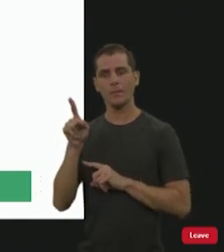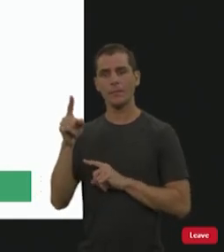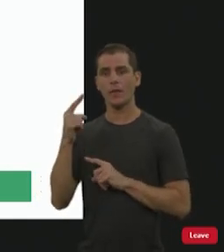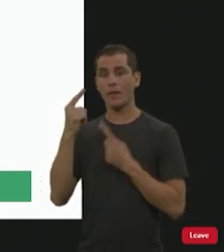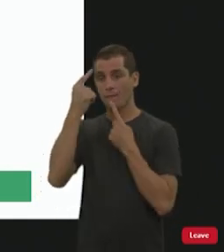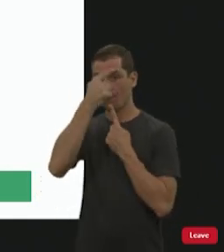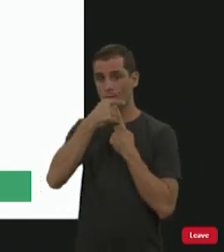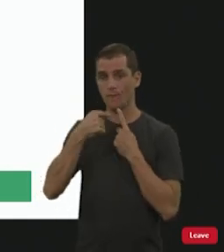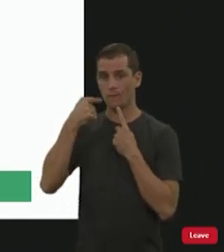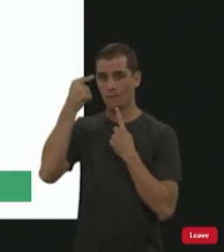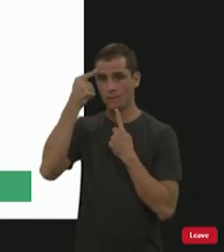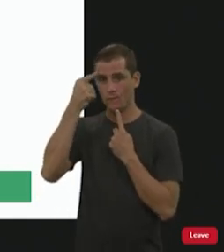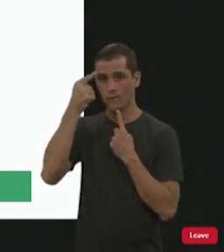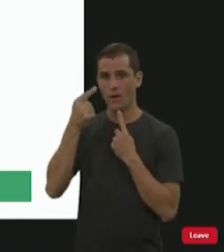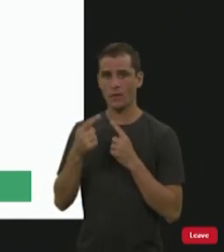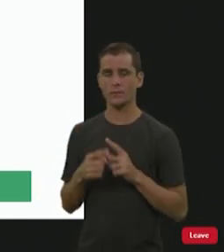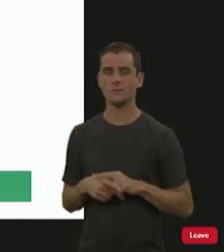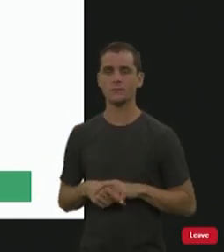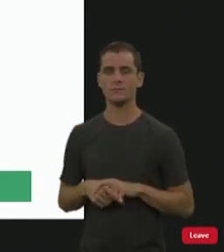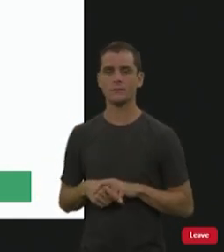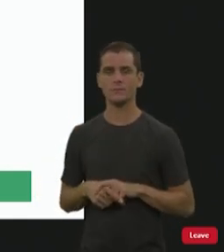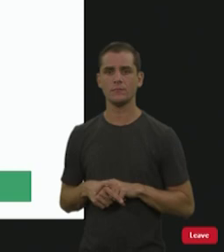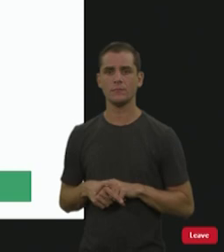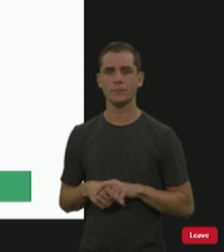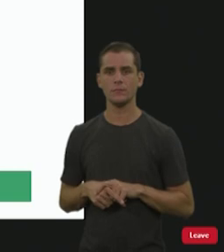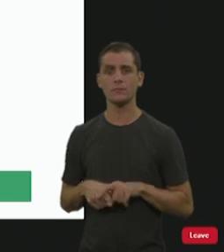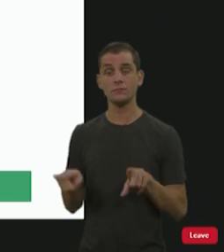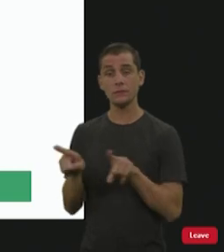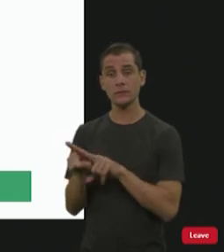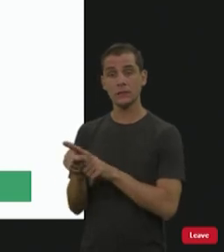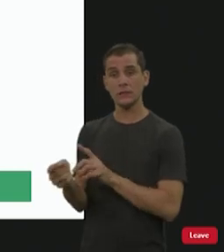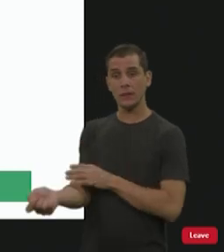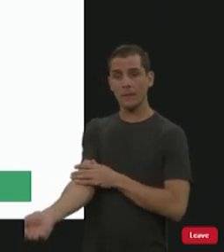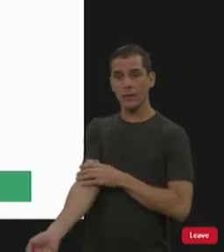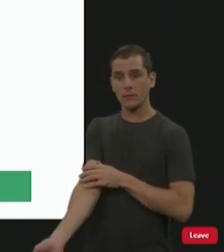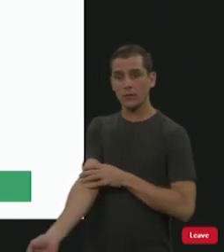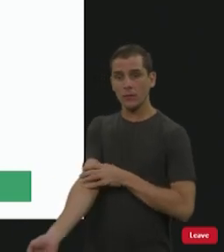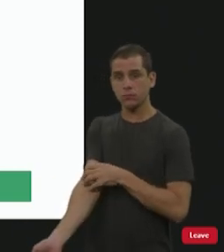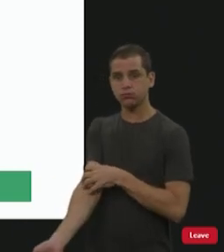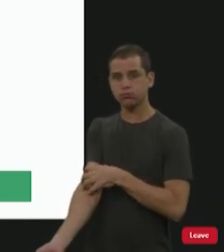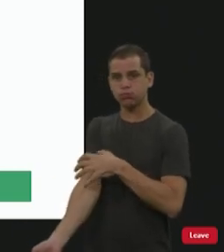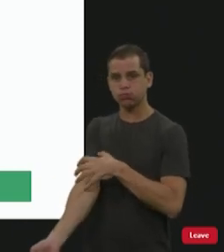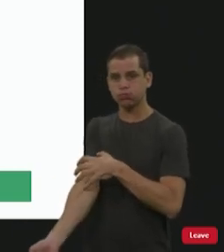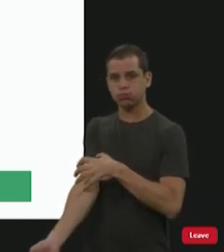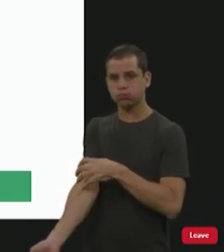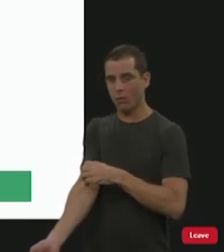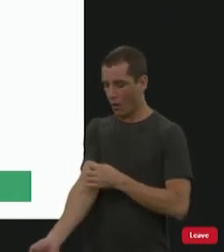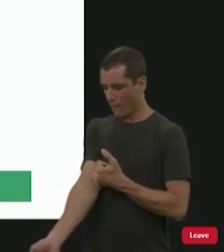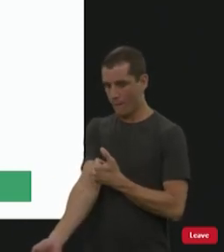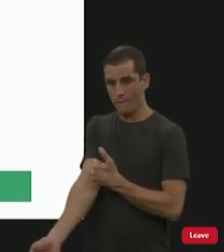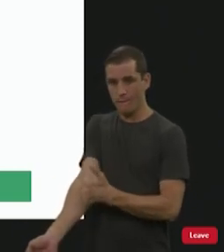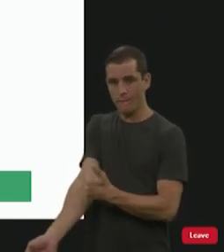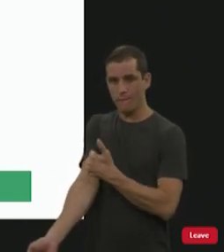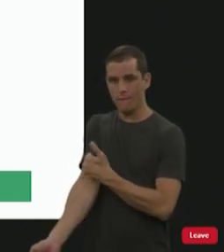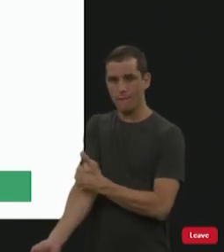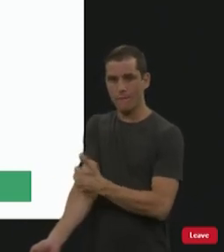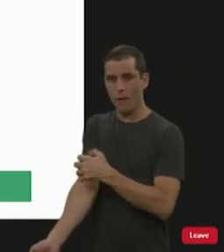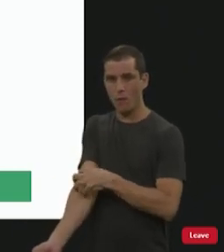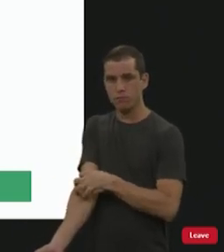pela escassez de as veias, né, dos pacientes tornam-se mais visíveis, mais proeminentes, chamado de flebo.